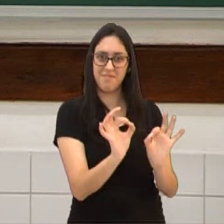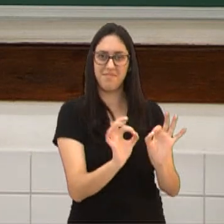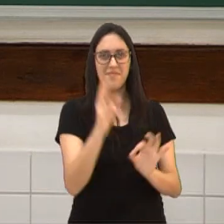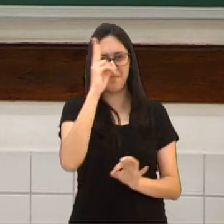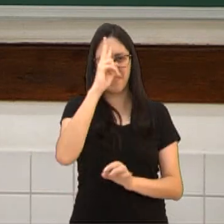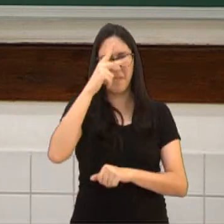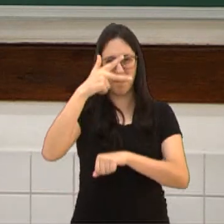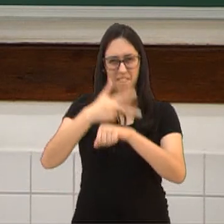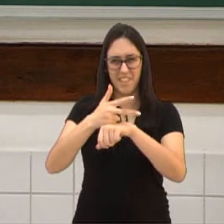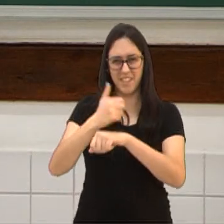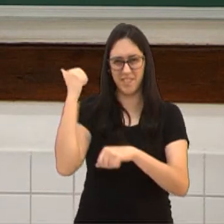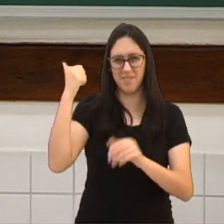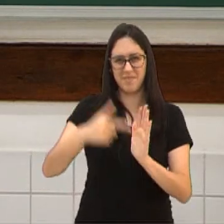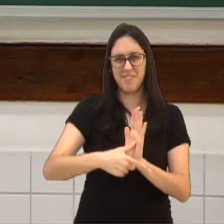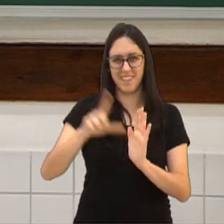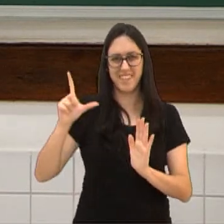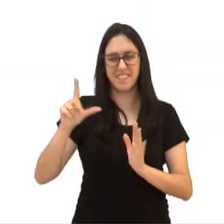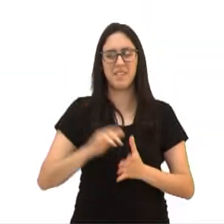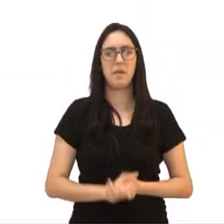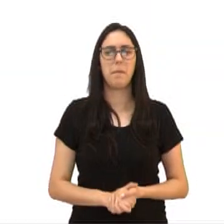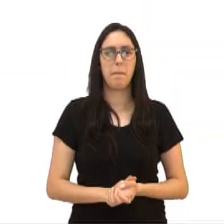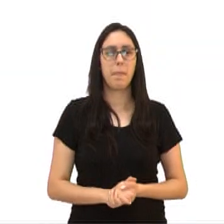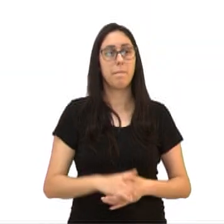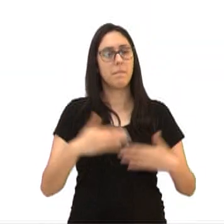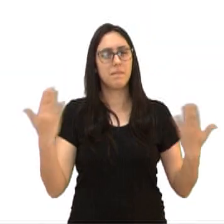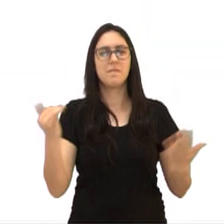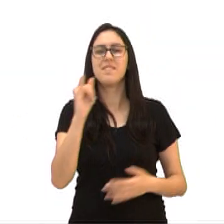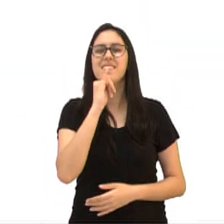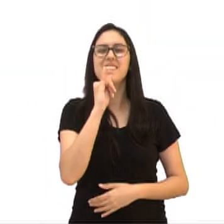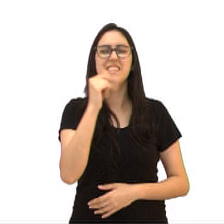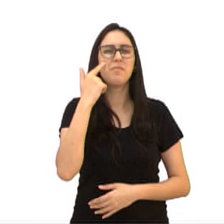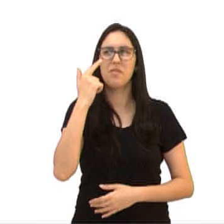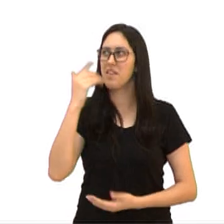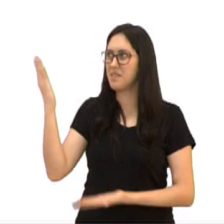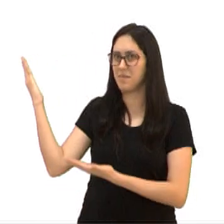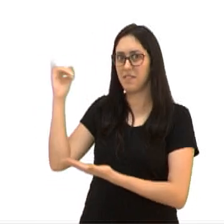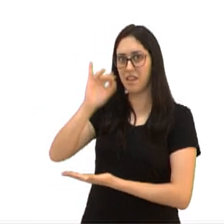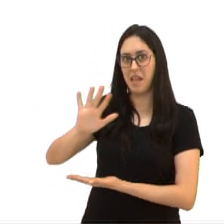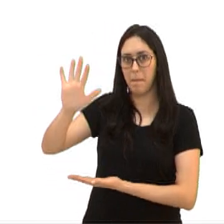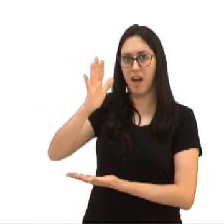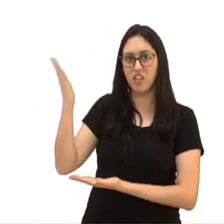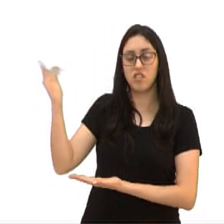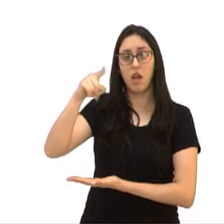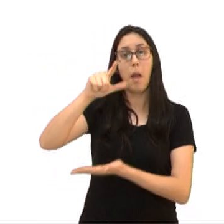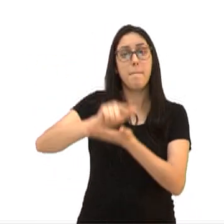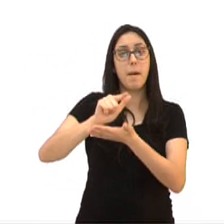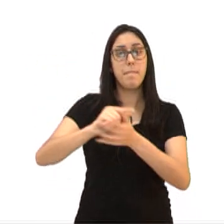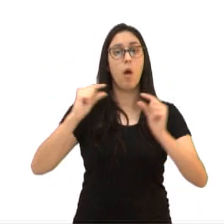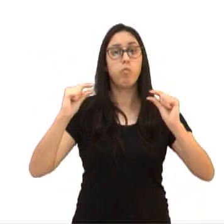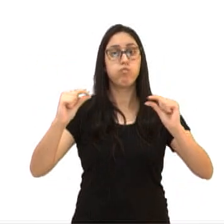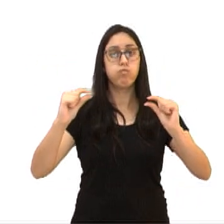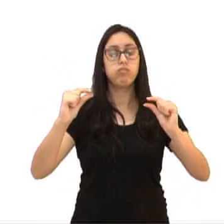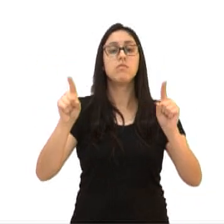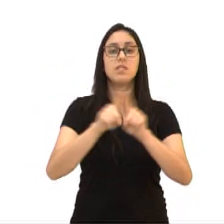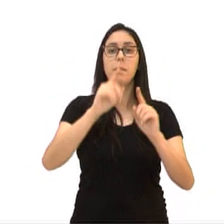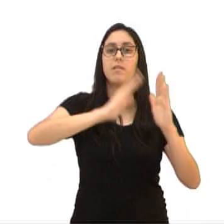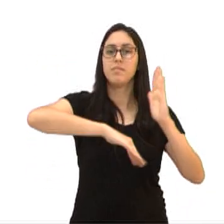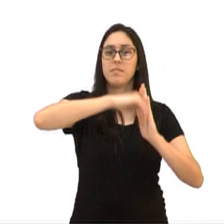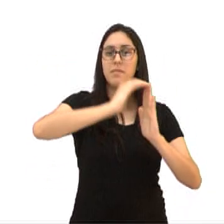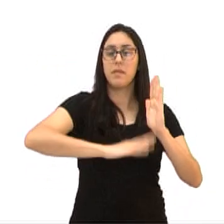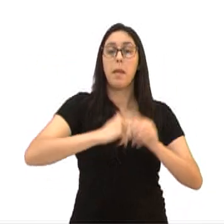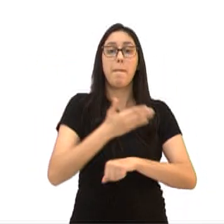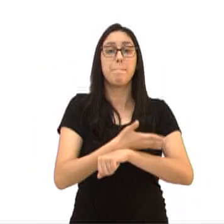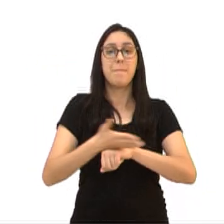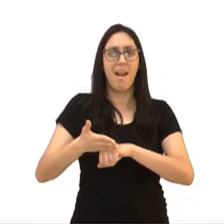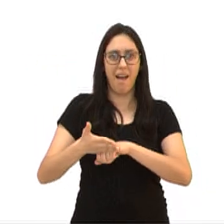no vídeo. Então aqui você tem um exemplo de uma maquete, né, de papelão, feita com papelão e tinta branca. Então a